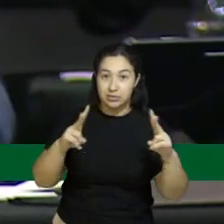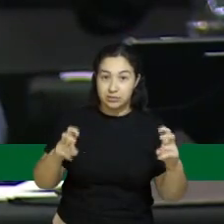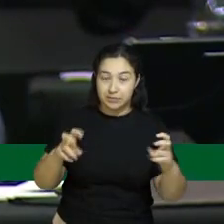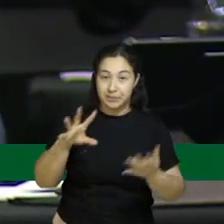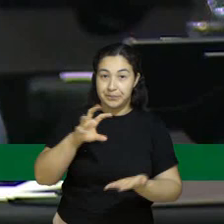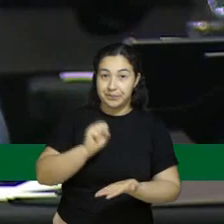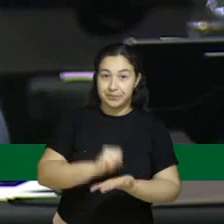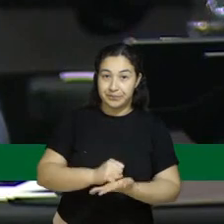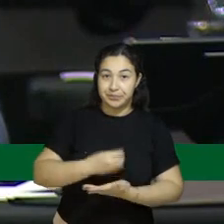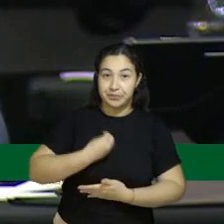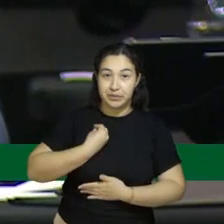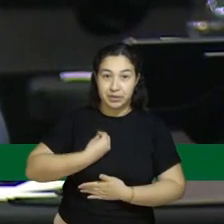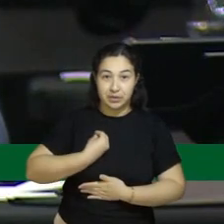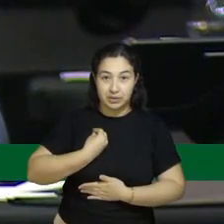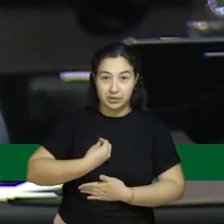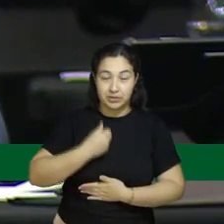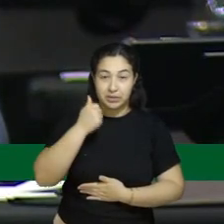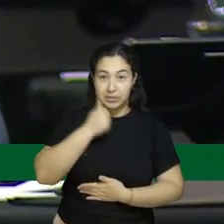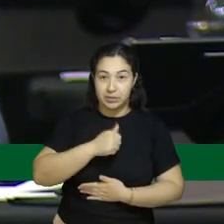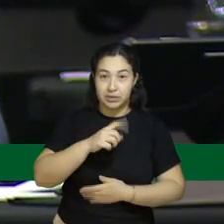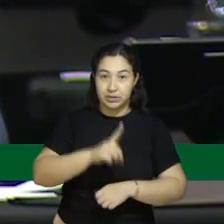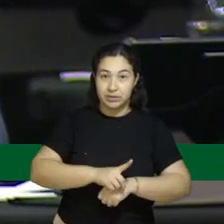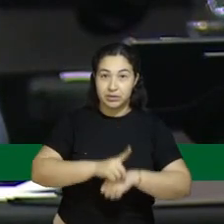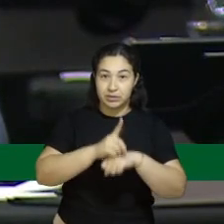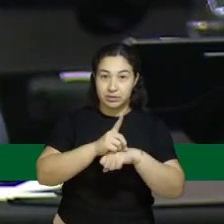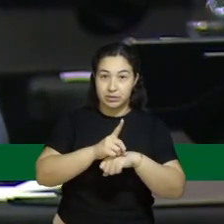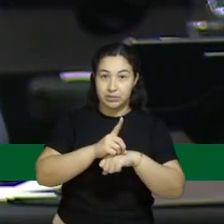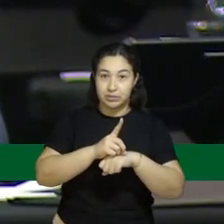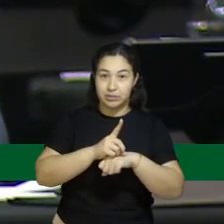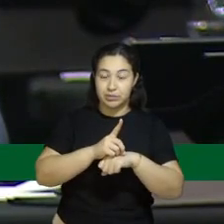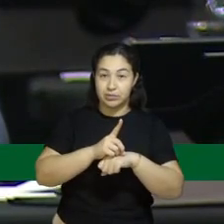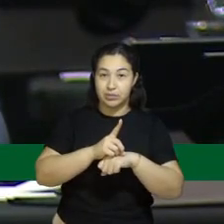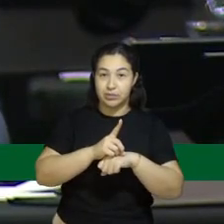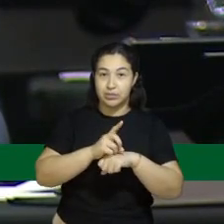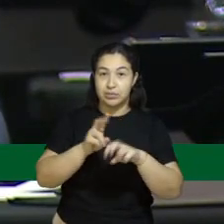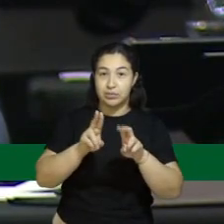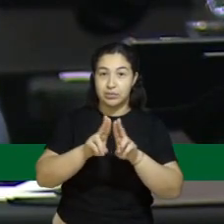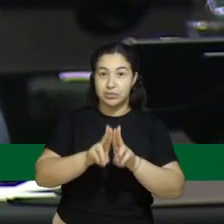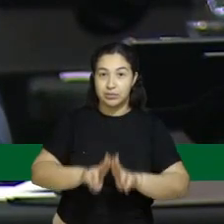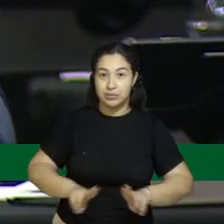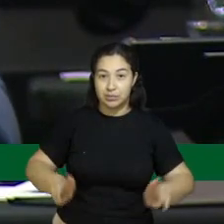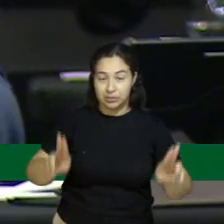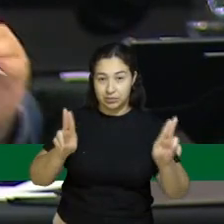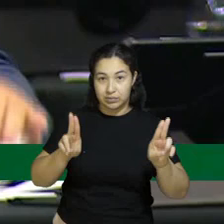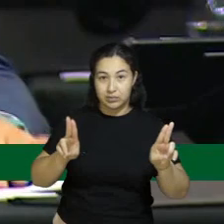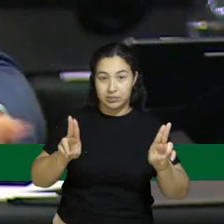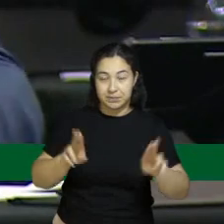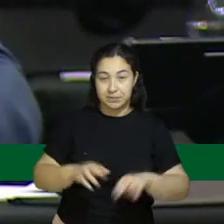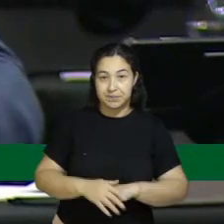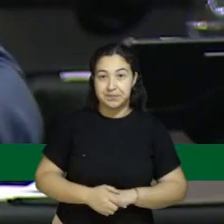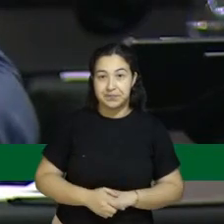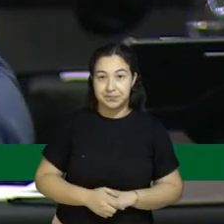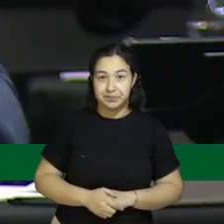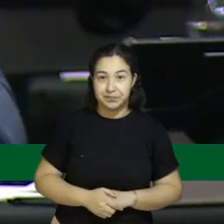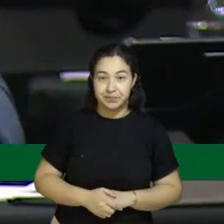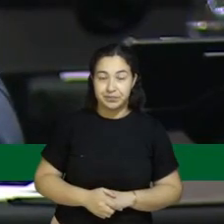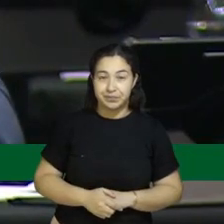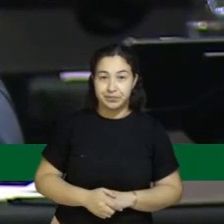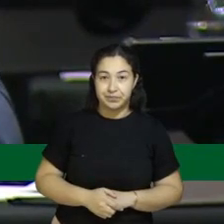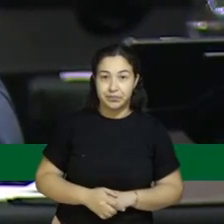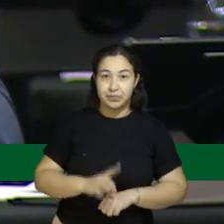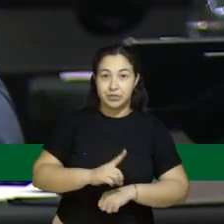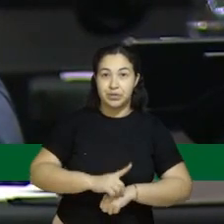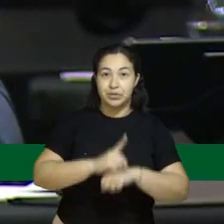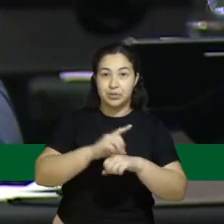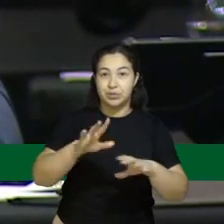as presenças da senhora diretora do Instituto Federal de Santa Catarina, Sandra Antonini Agne. Senhor